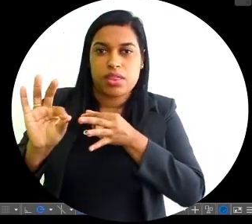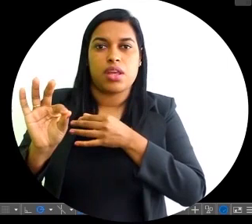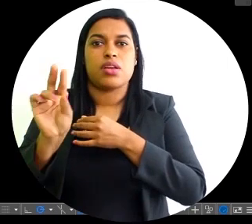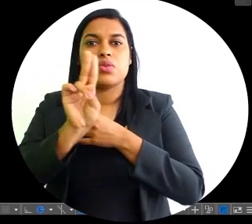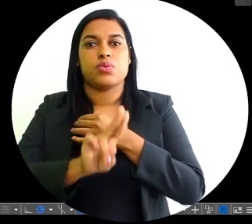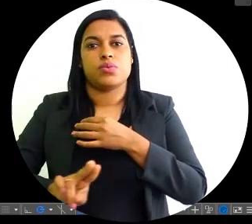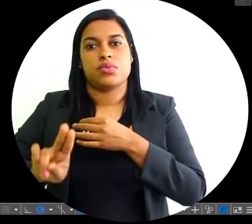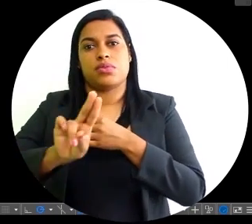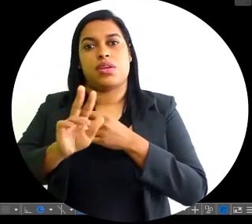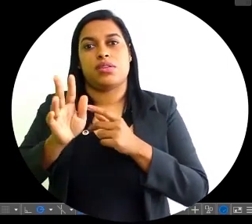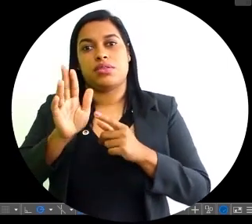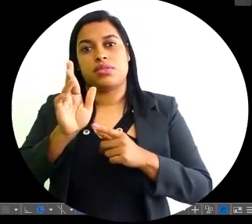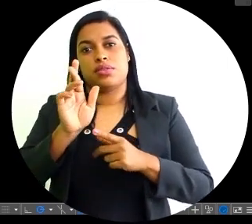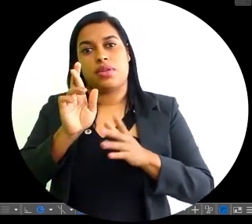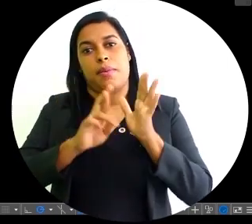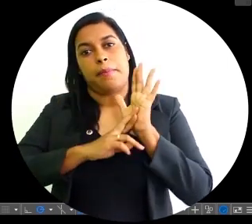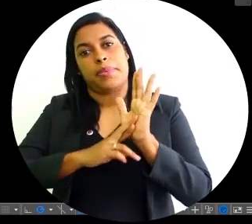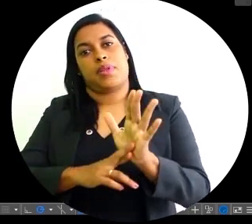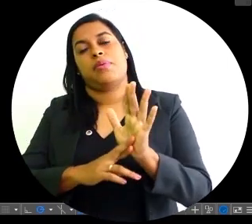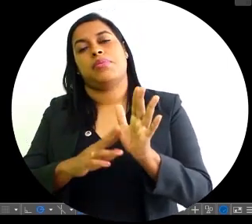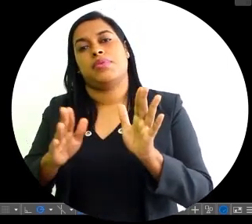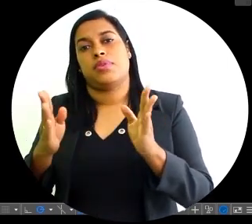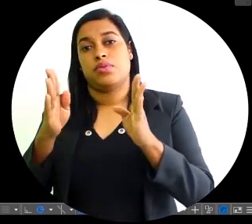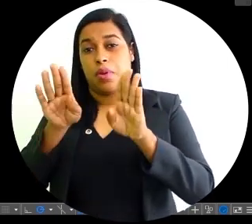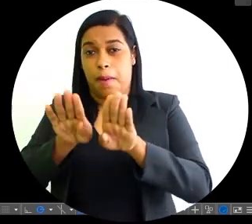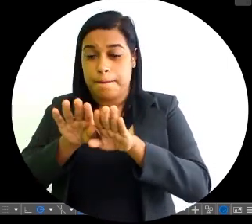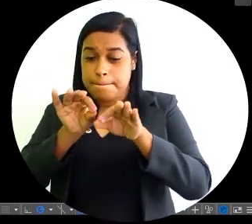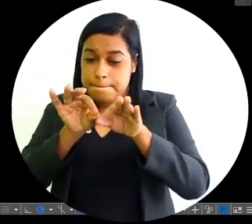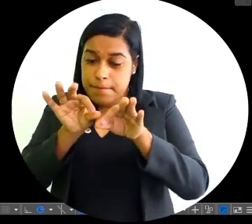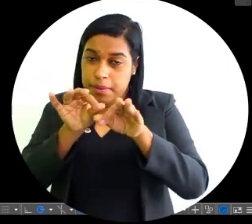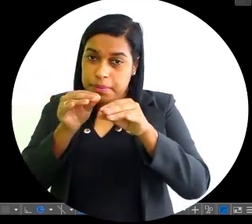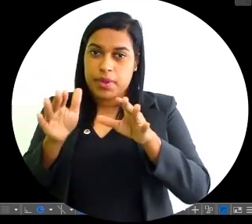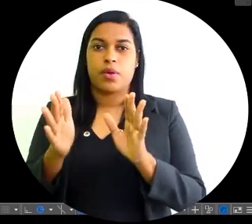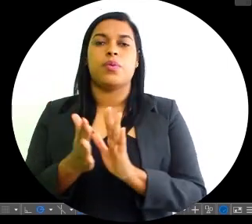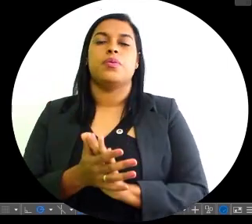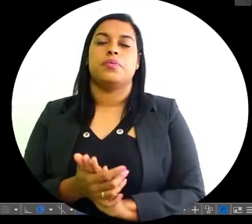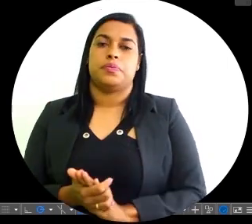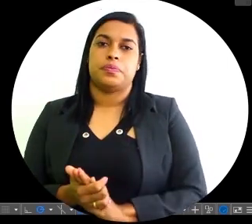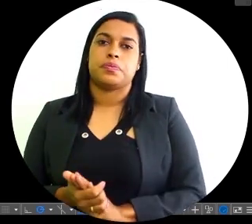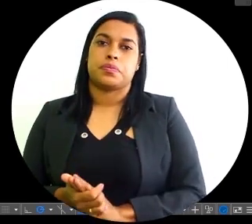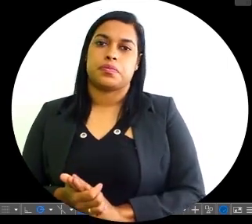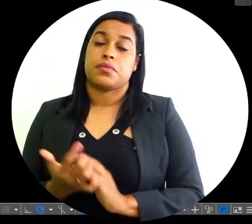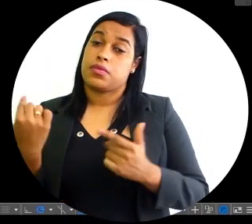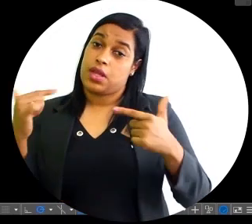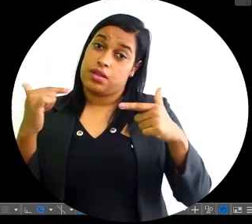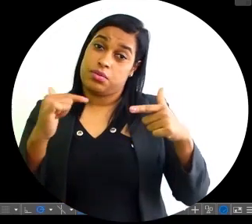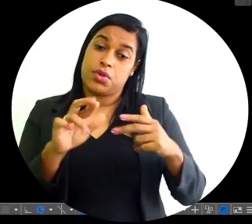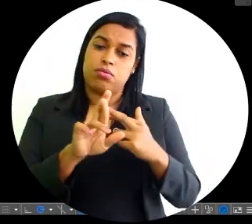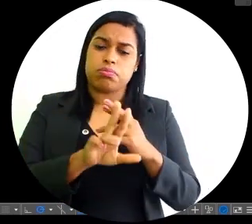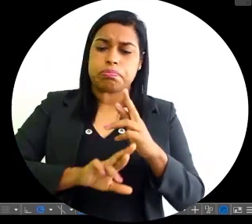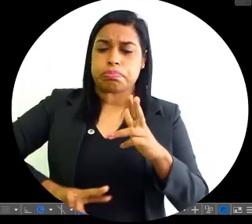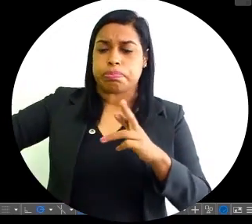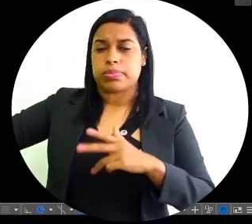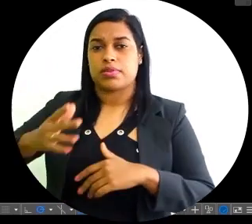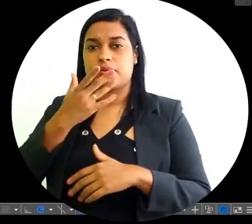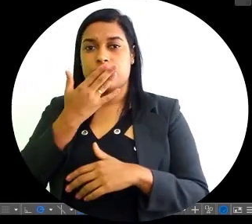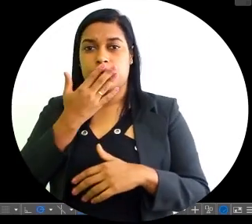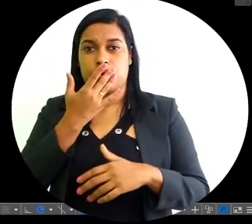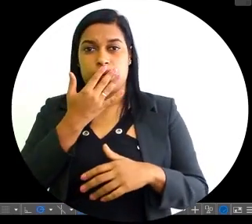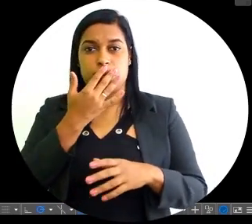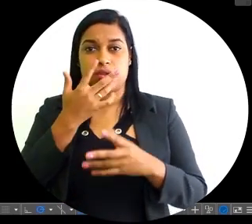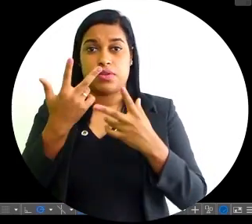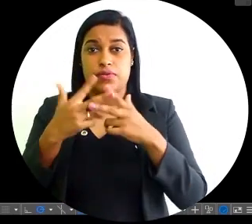para a representação da folha da porta. Então, por isso que a gente está trabalhando com diferentes cores, porque quando eu for